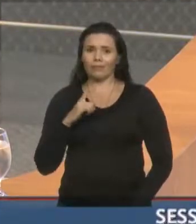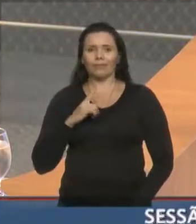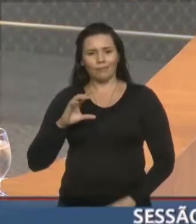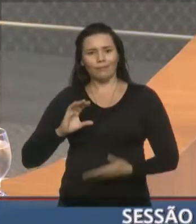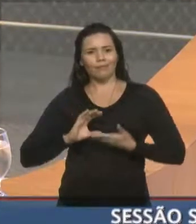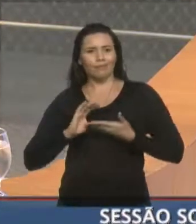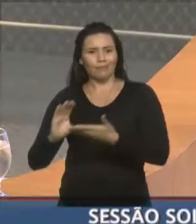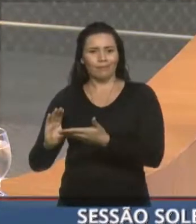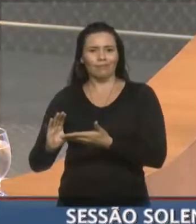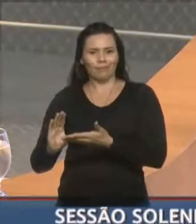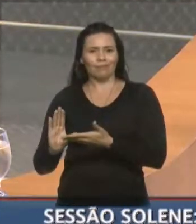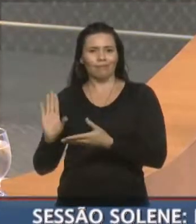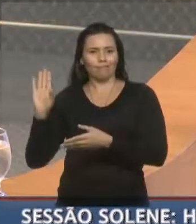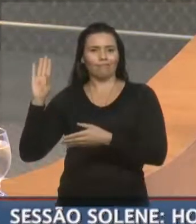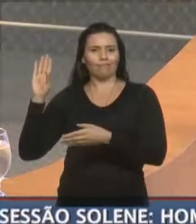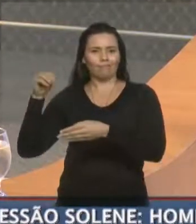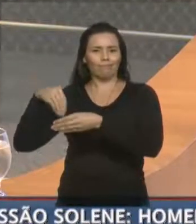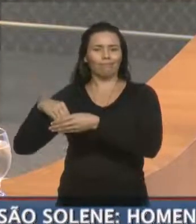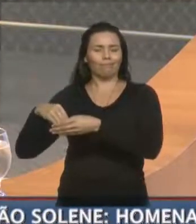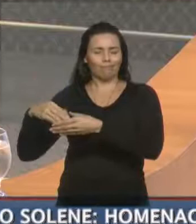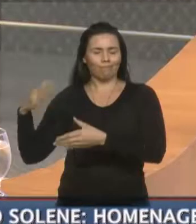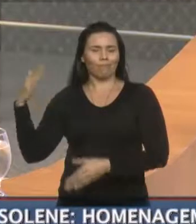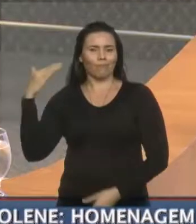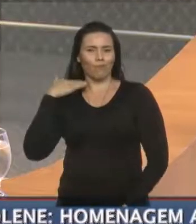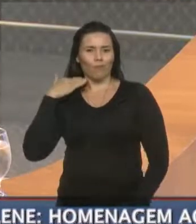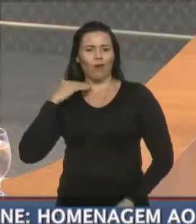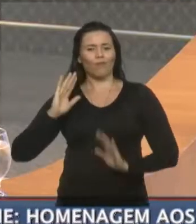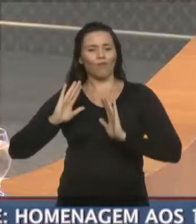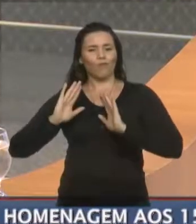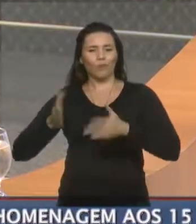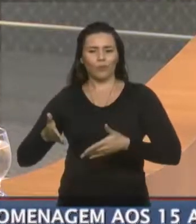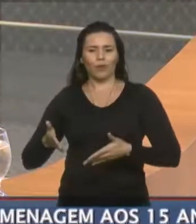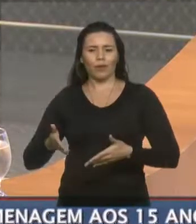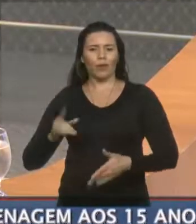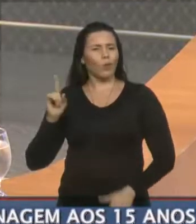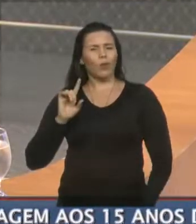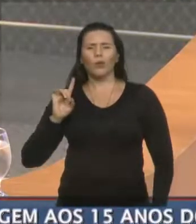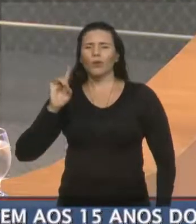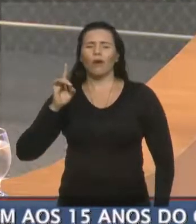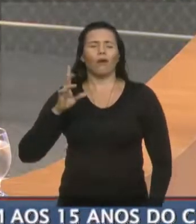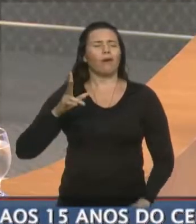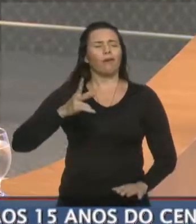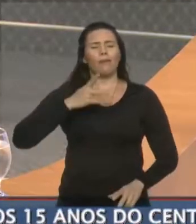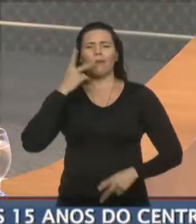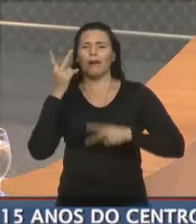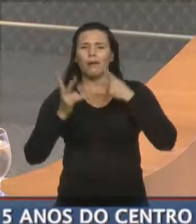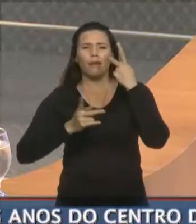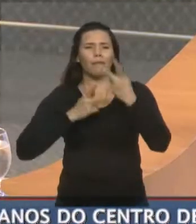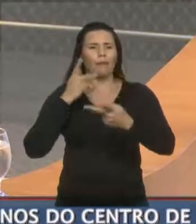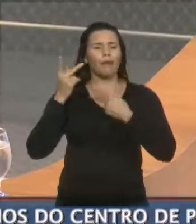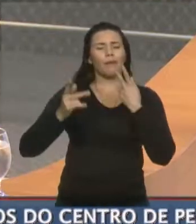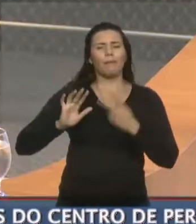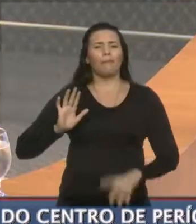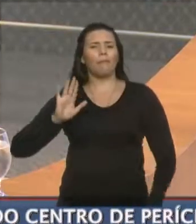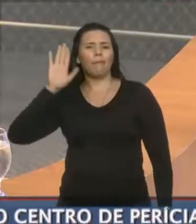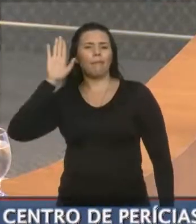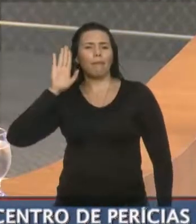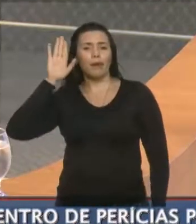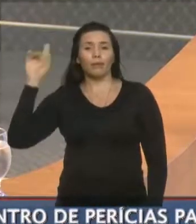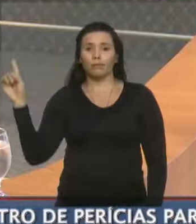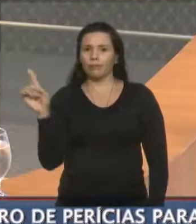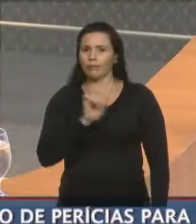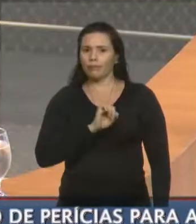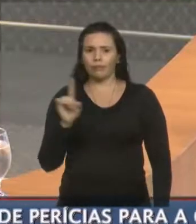Não é apenas um discurso, não é apenas uma promessa retórica, mas com forma de resgatar a fé